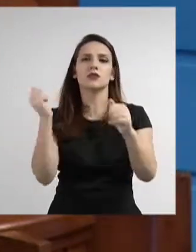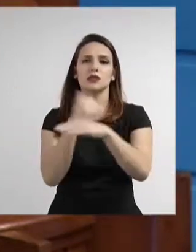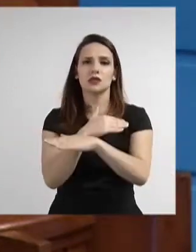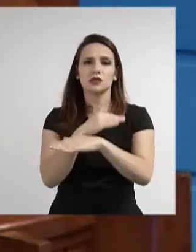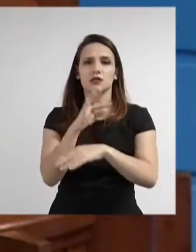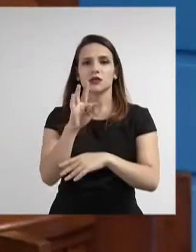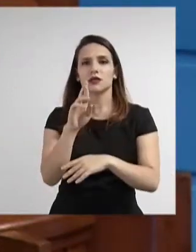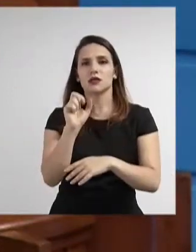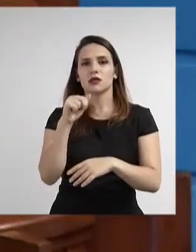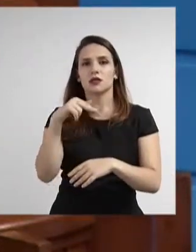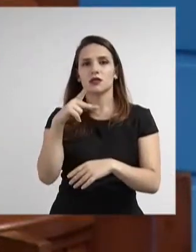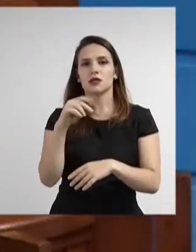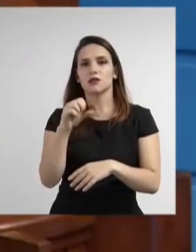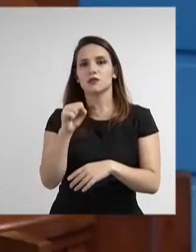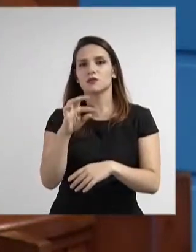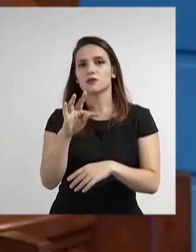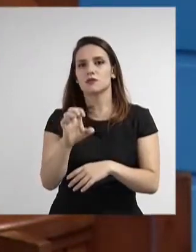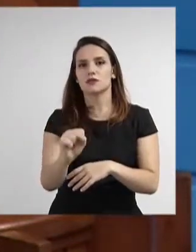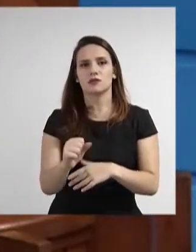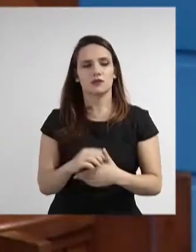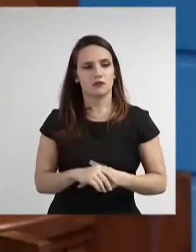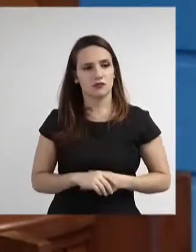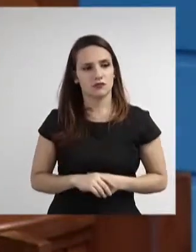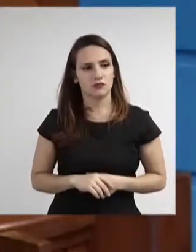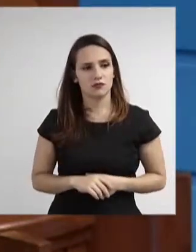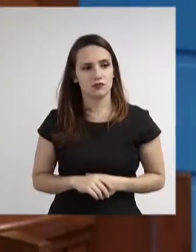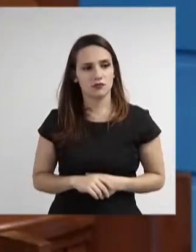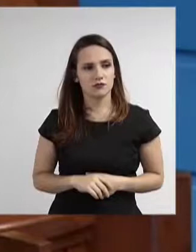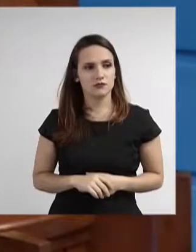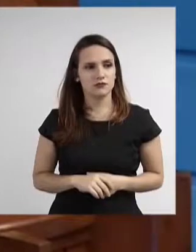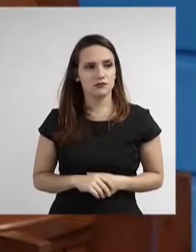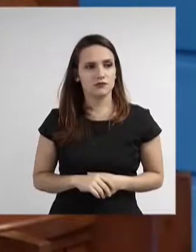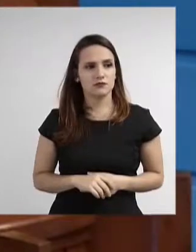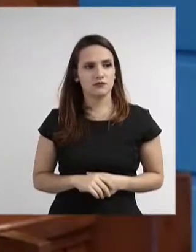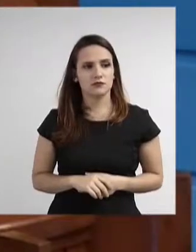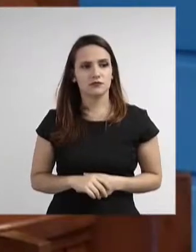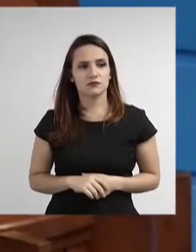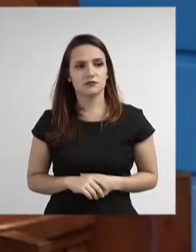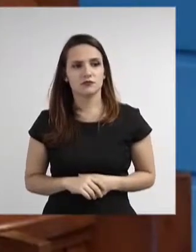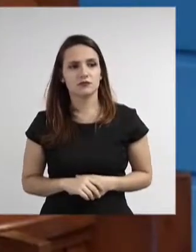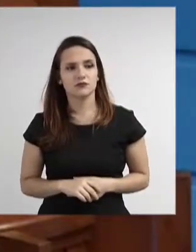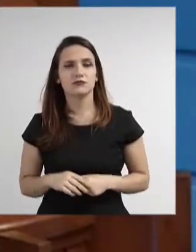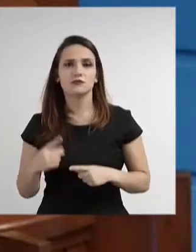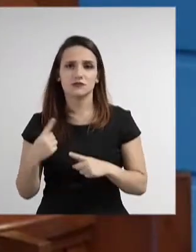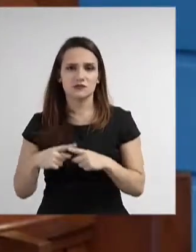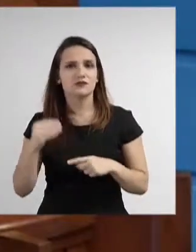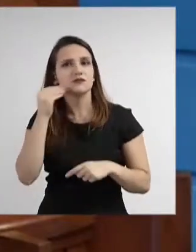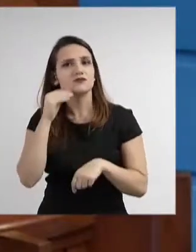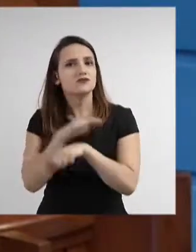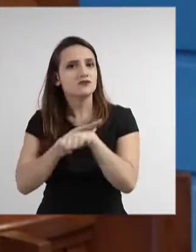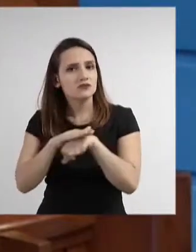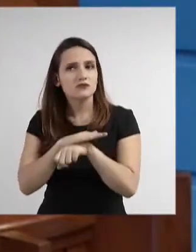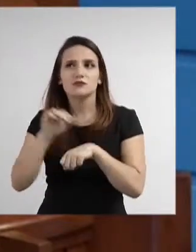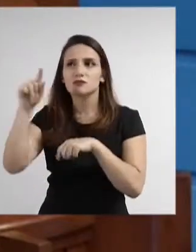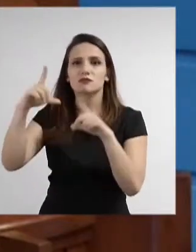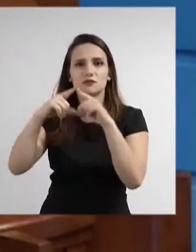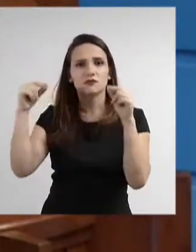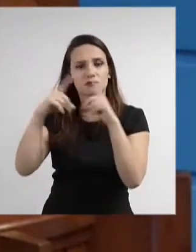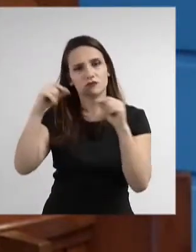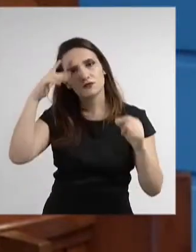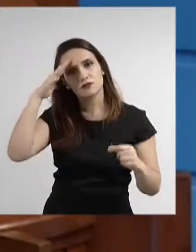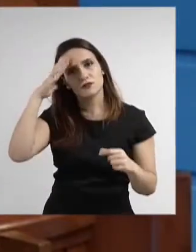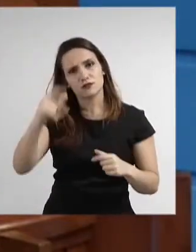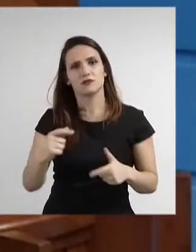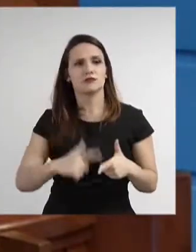situação. Porque ele vem tendo ações em Brasília para resolver essa situação